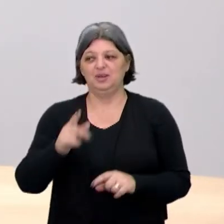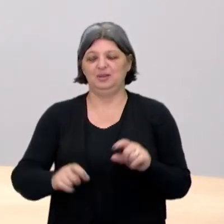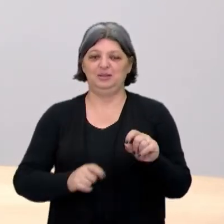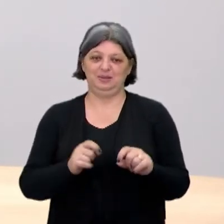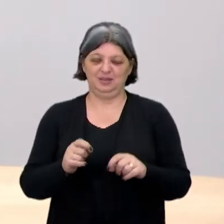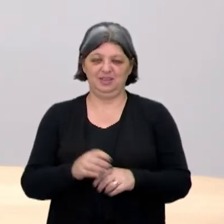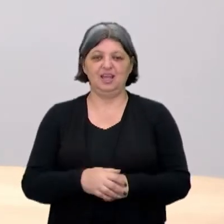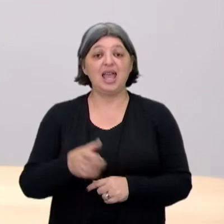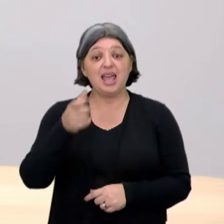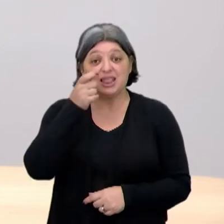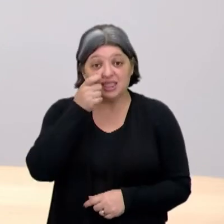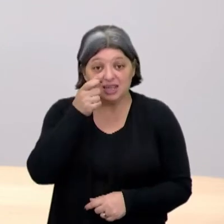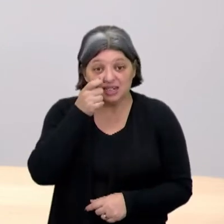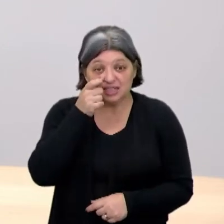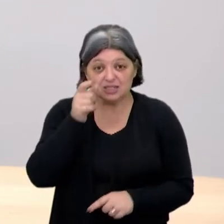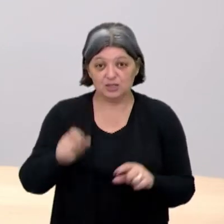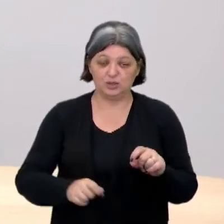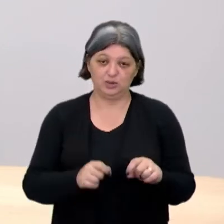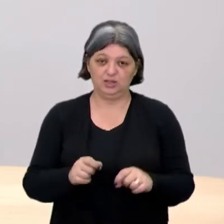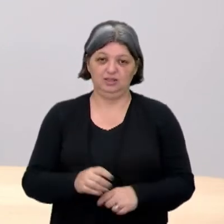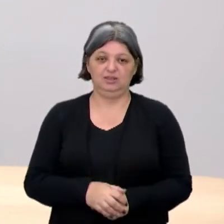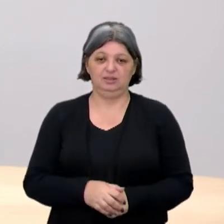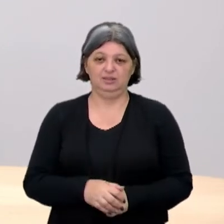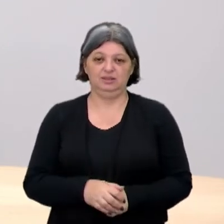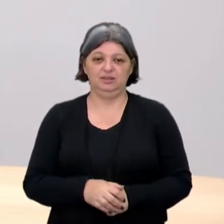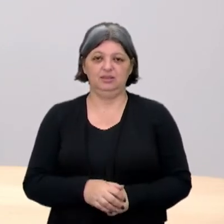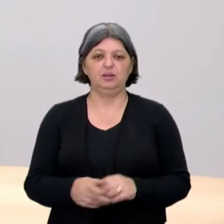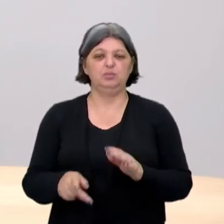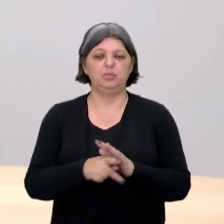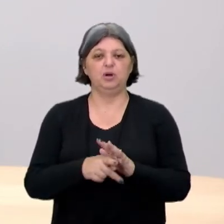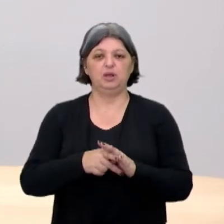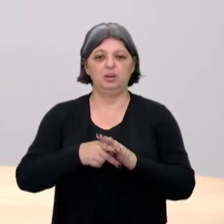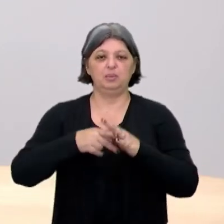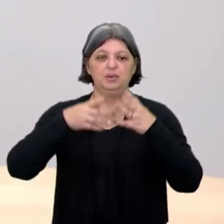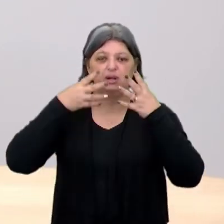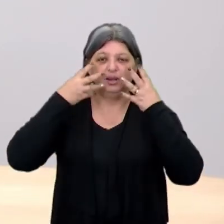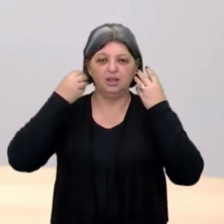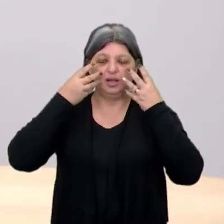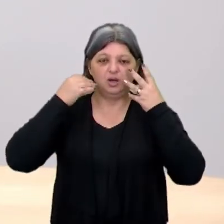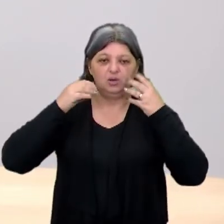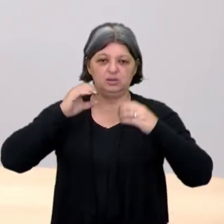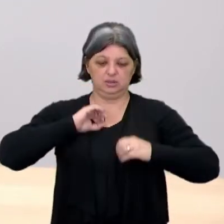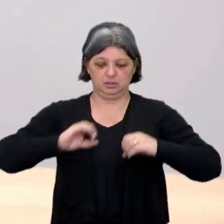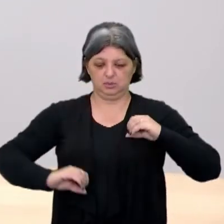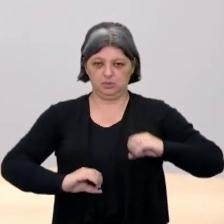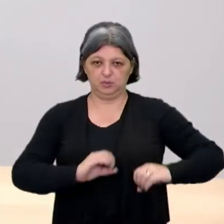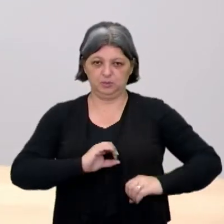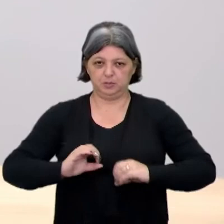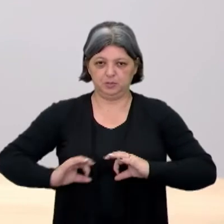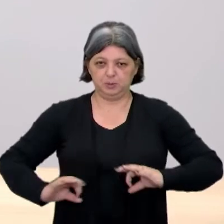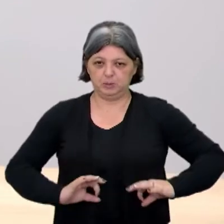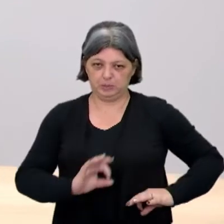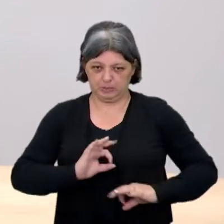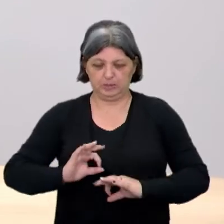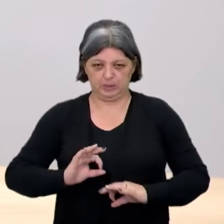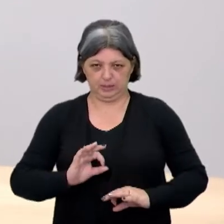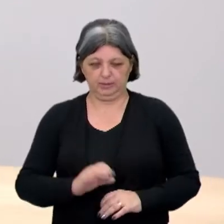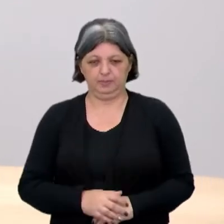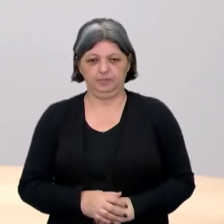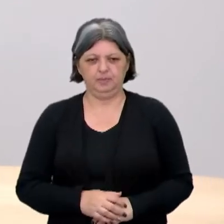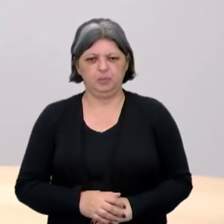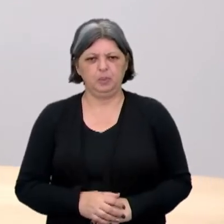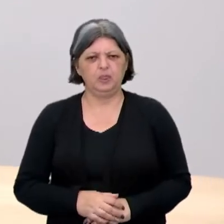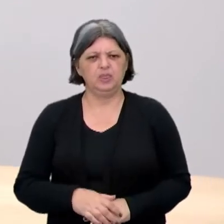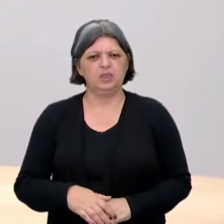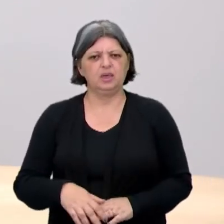porque é interessante essa fala da onça pintada, porque é exatamente o que... Eu lembro de uma aula que eu fiz aqui no 9º